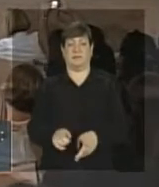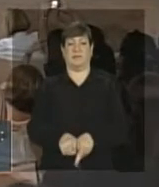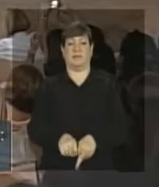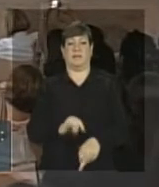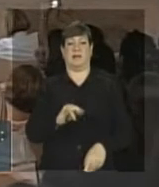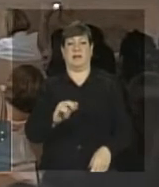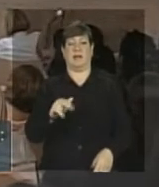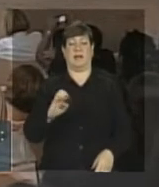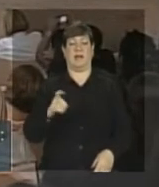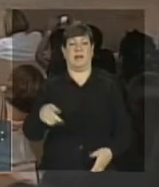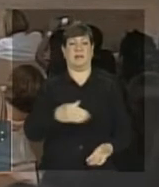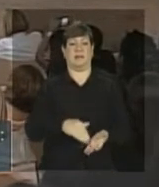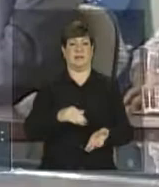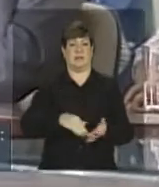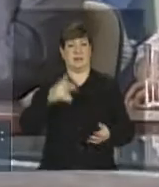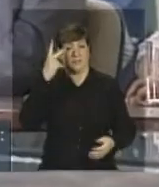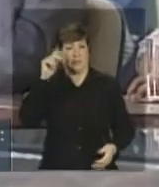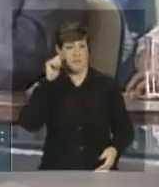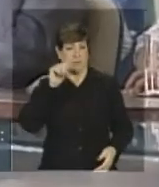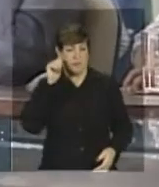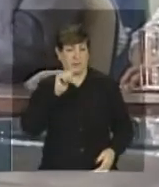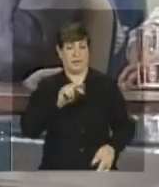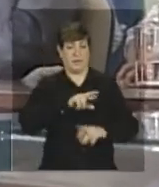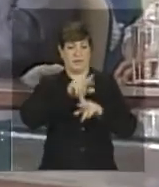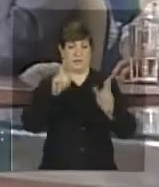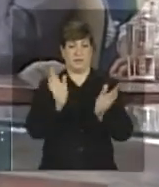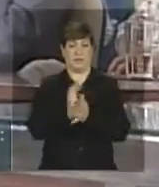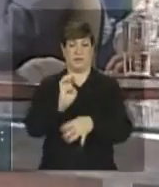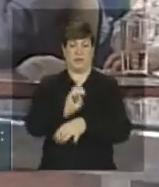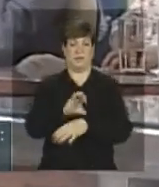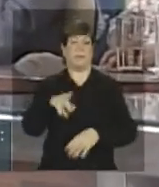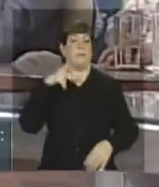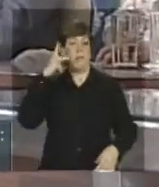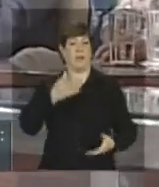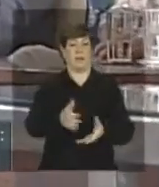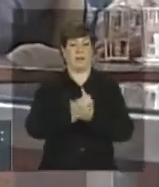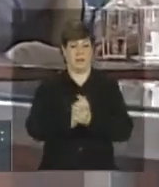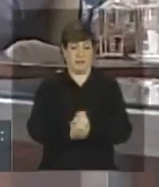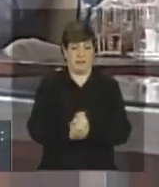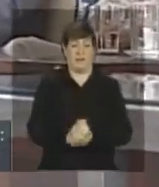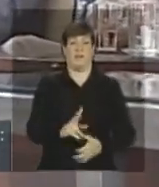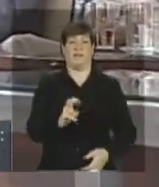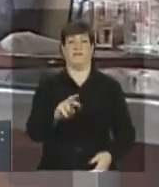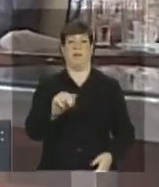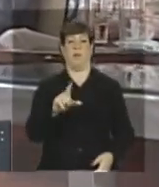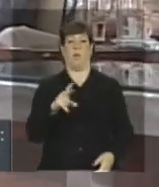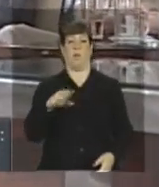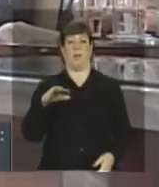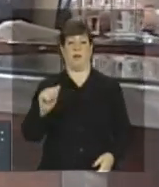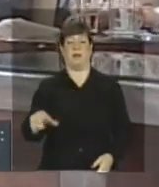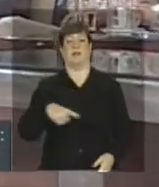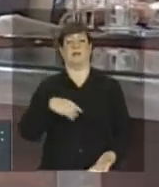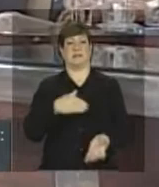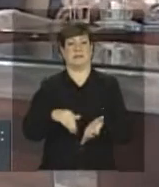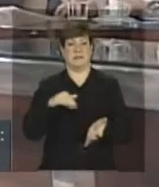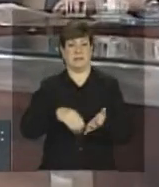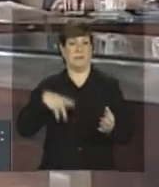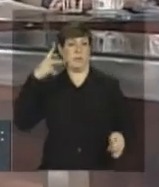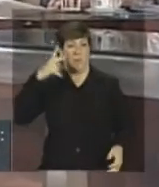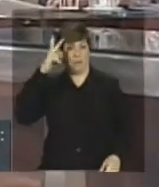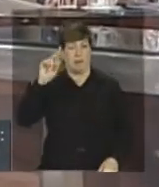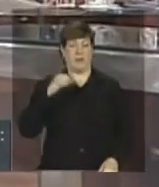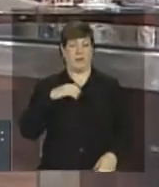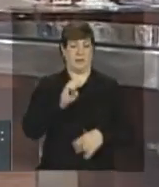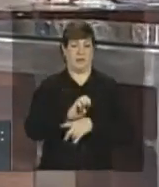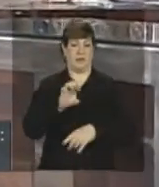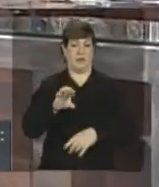Nóbrega, secretária da Mulher e Diversidade do Estado da Paraíba, Vera Lúcia, secretária de Políticas para as Mulheres do Estado